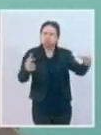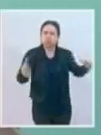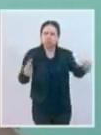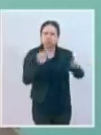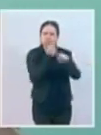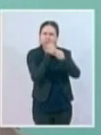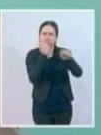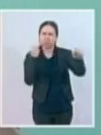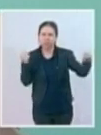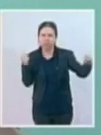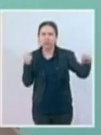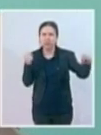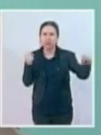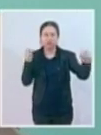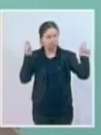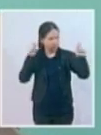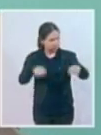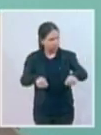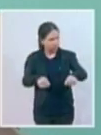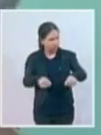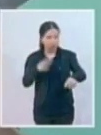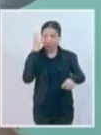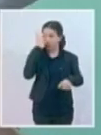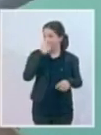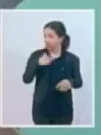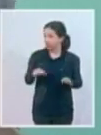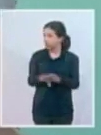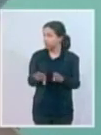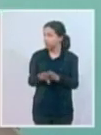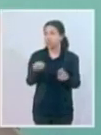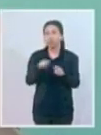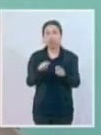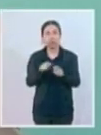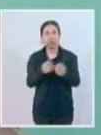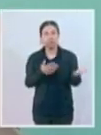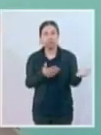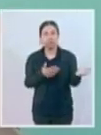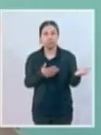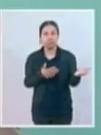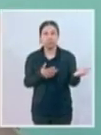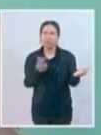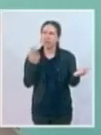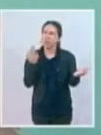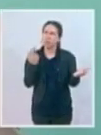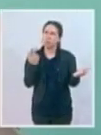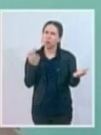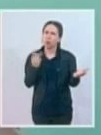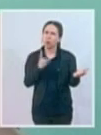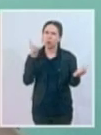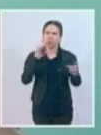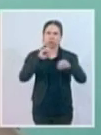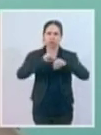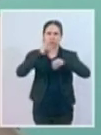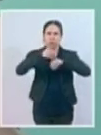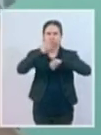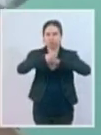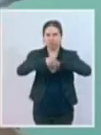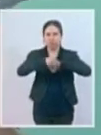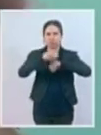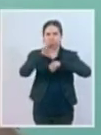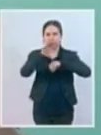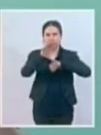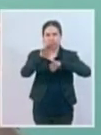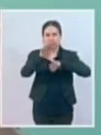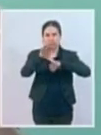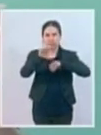amplo, eu imagino o quê? Que seria lindo se nós tivéssemos a exemplo disso, igual o céu lá no Shopping Park. Sim. É um